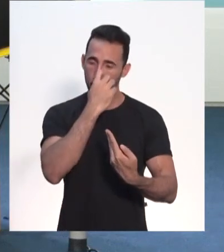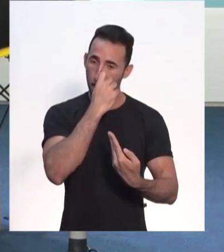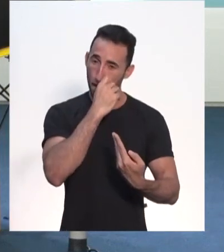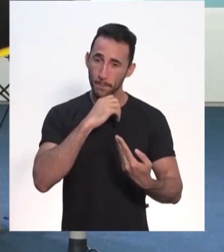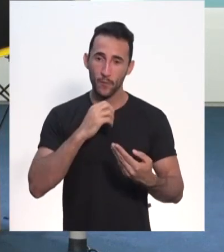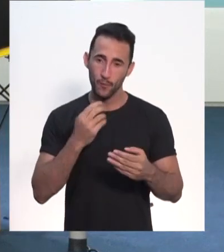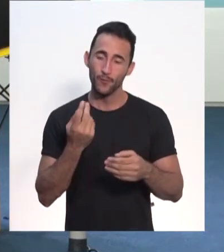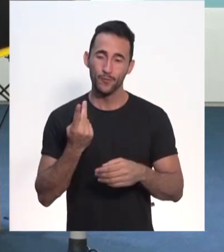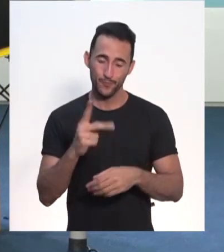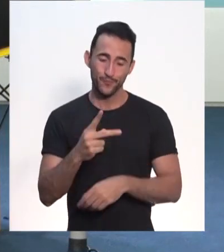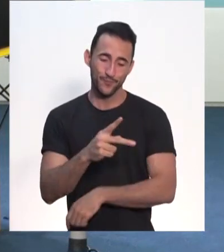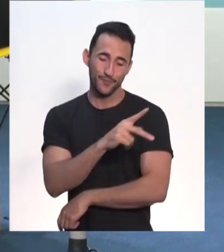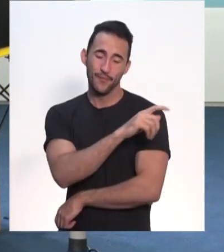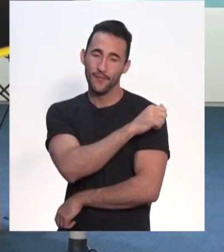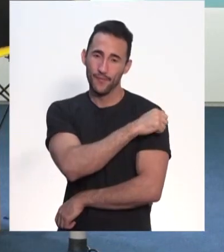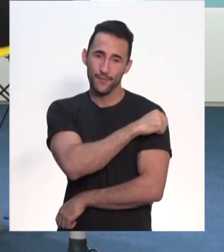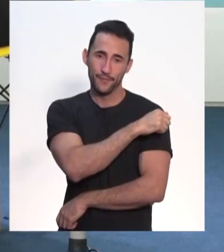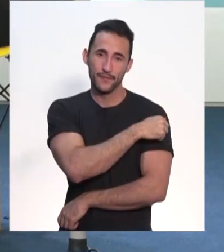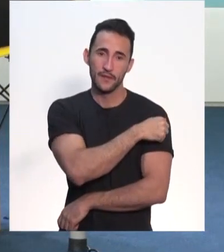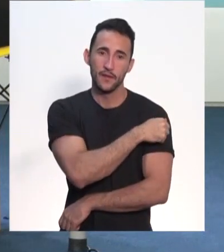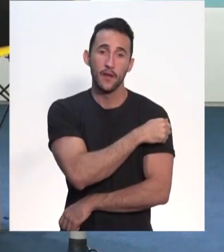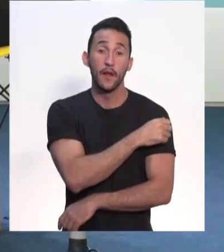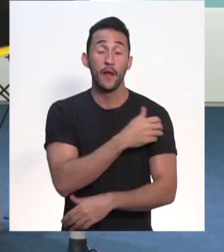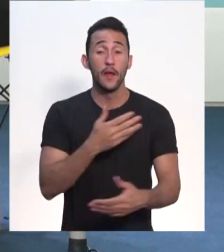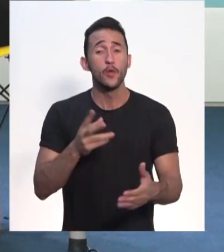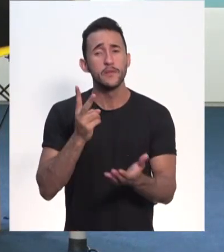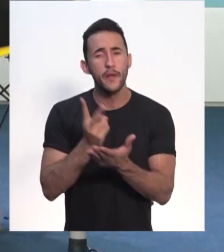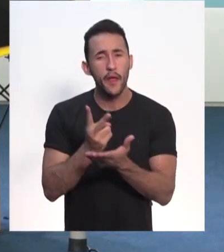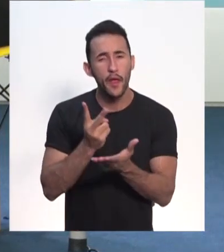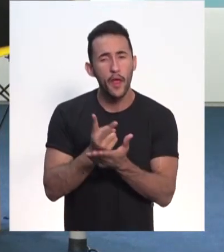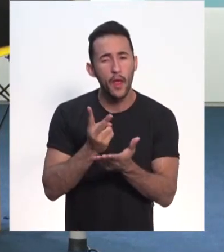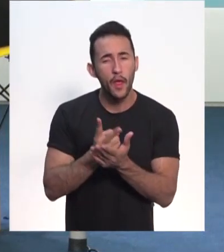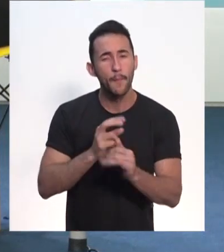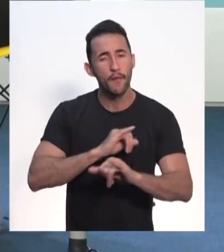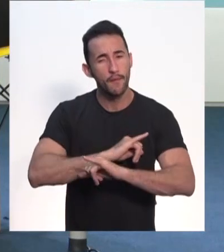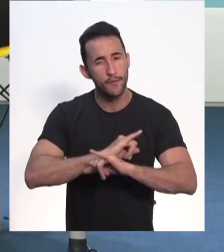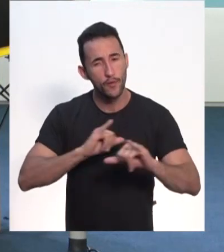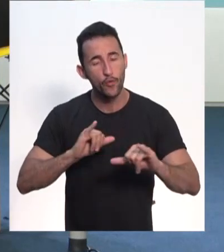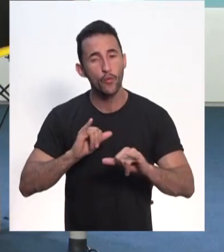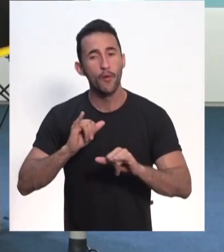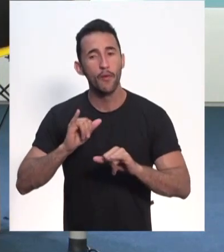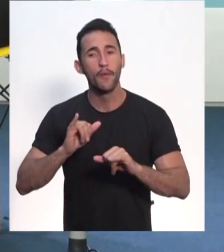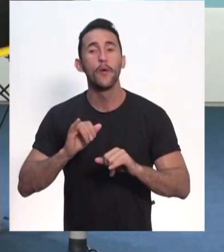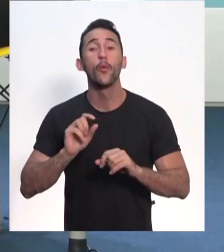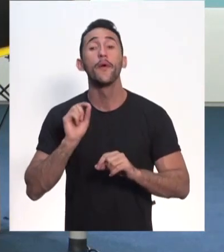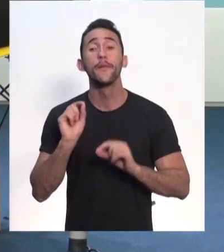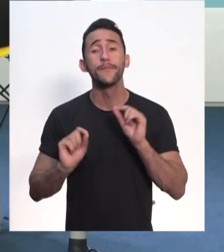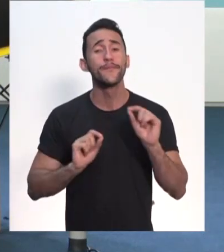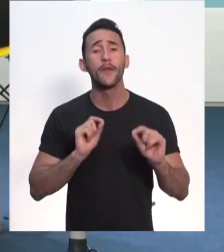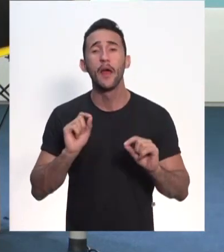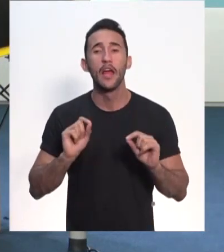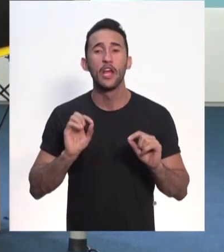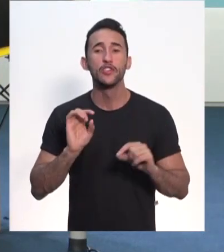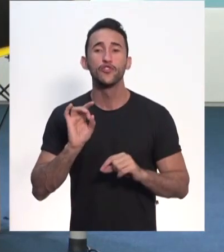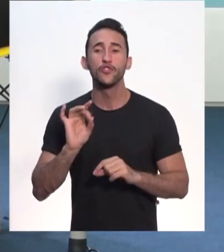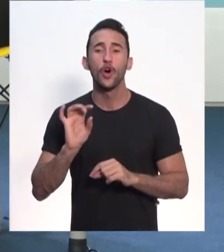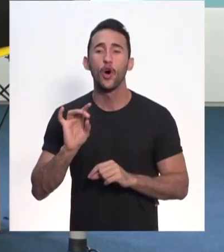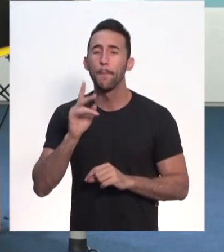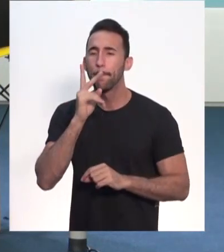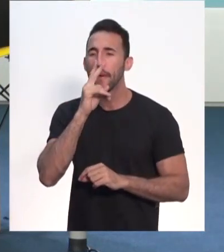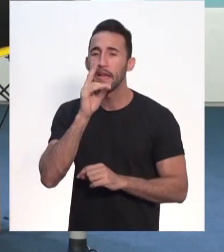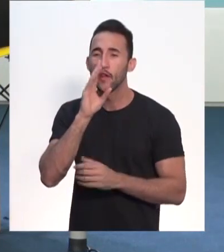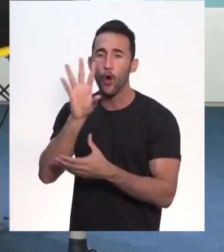a habilidade do vídeo, a gente sempre fez vídeo, só que isso é uma habilidade agora no currículo de língua portuguesa. A gente vai olhar o